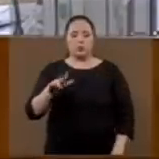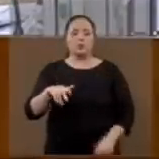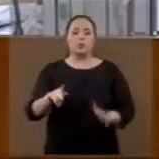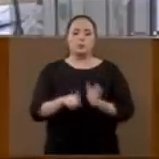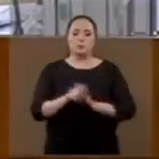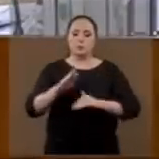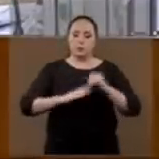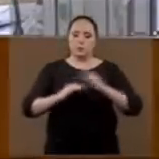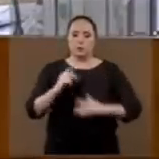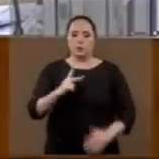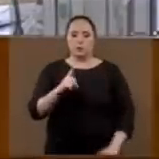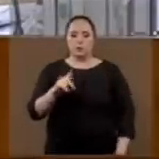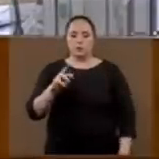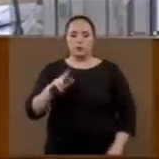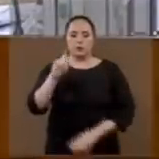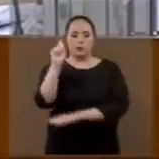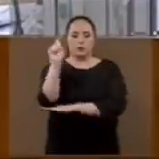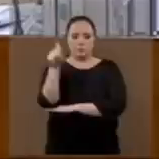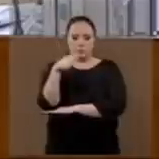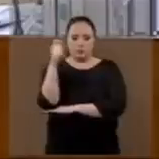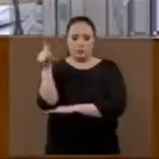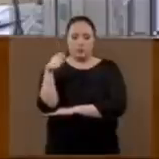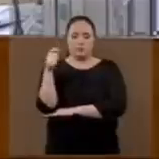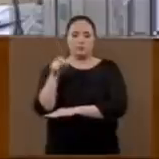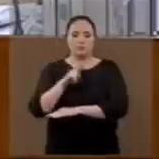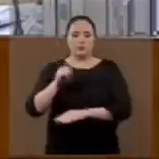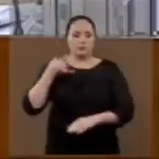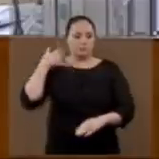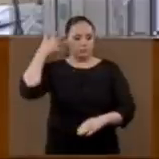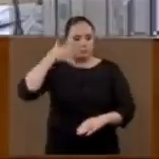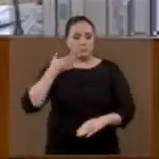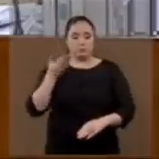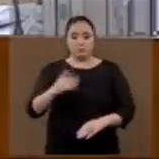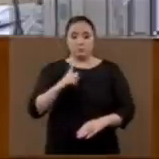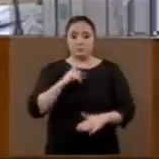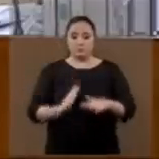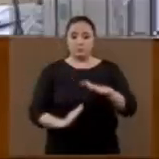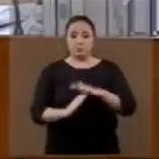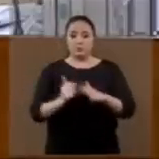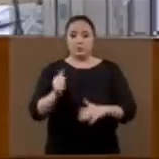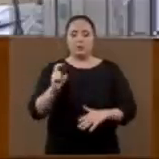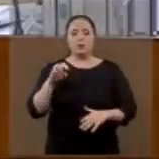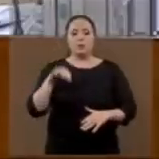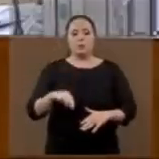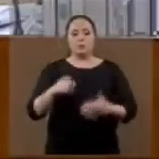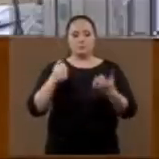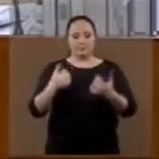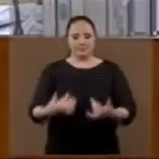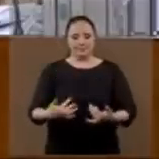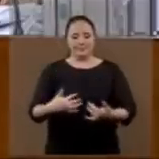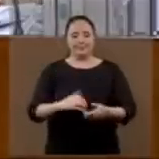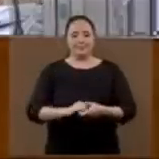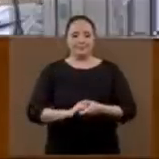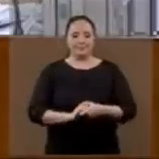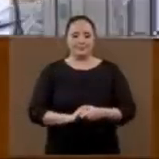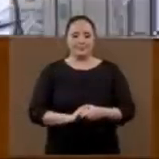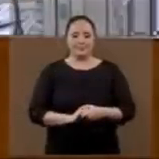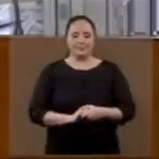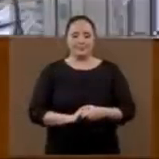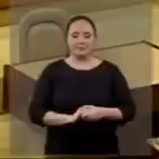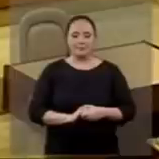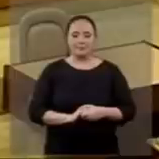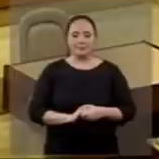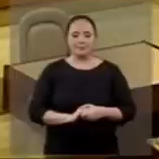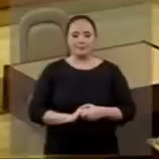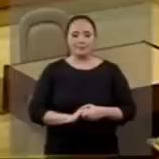do Estado do Rio Grande do Sul, a se manifestar. Vossa Excelência tem até 15 minutos para se apresentar. Tenha a